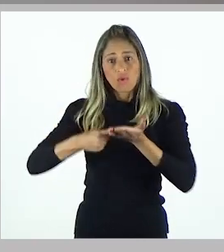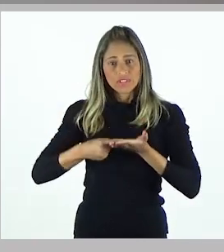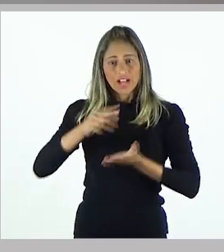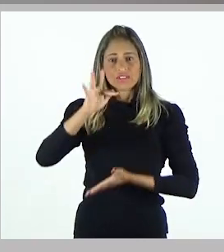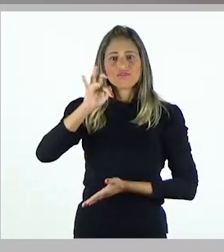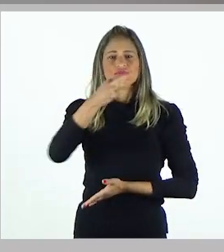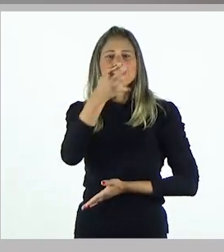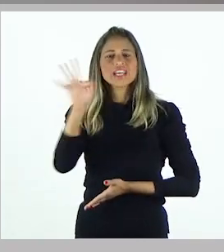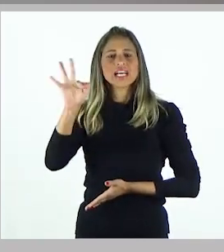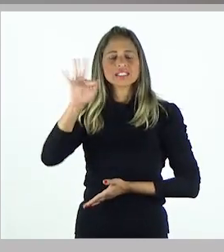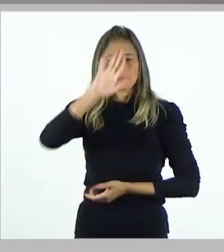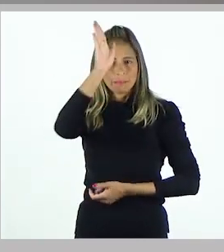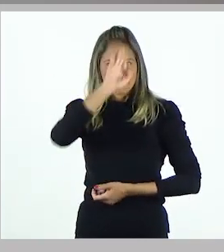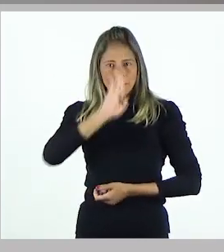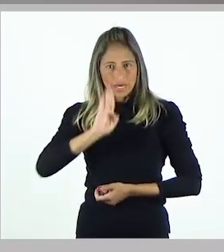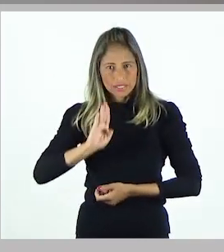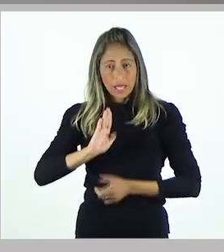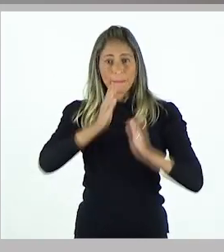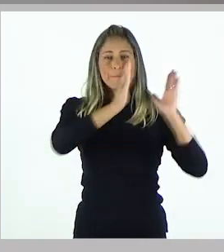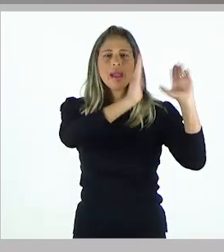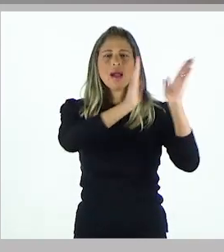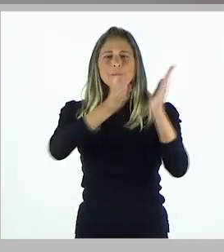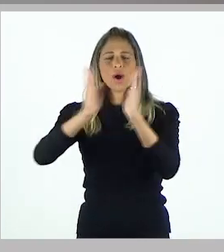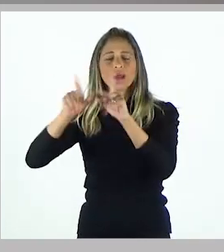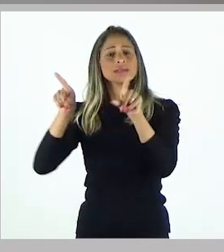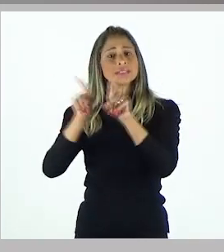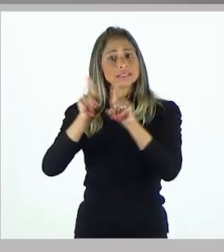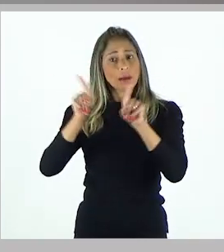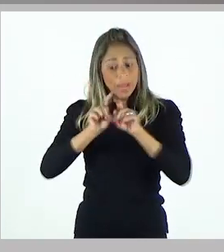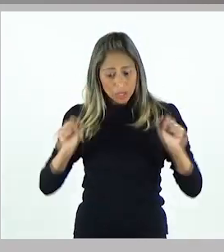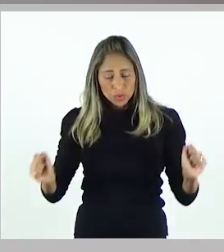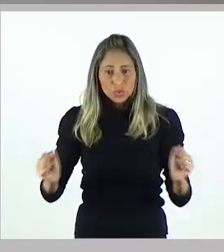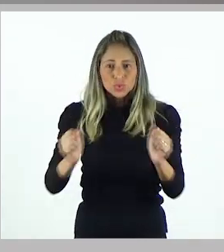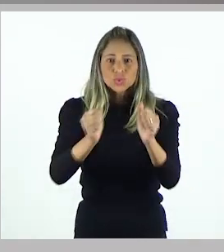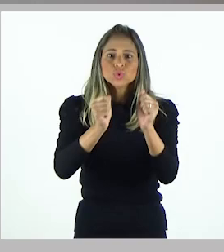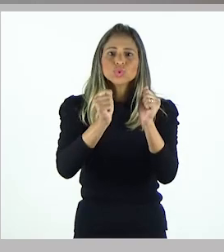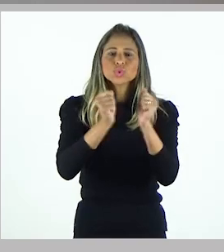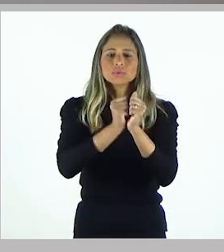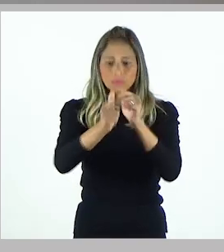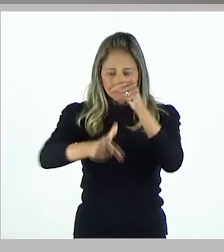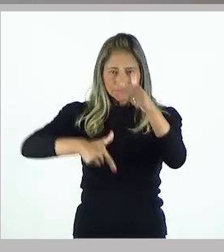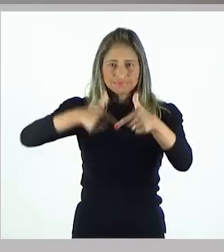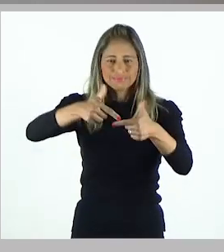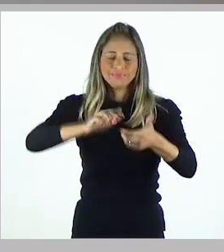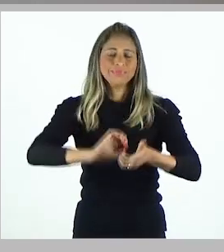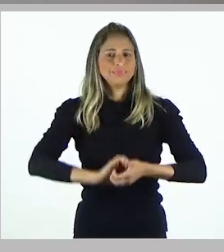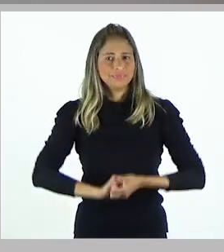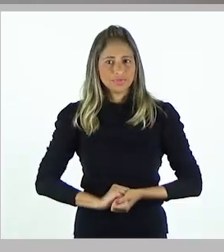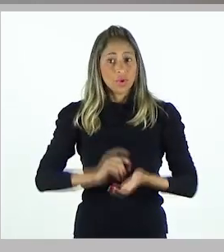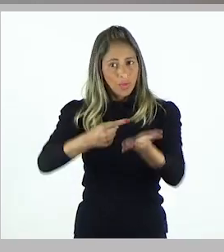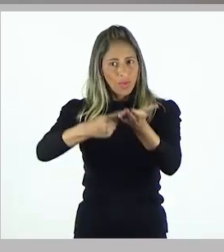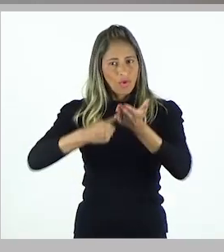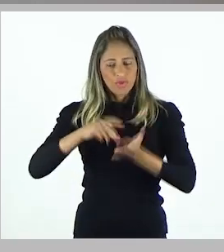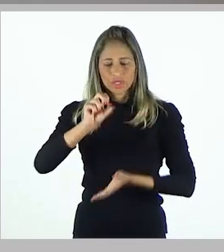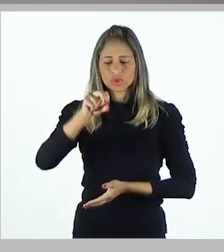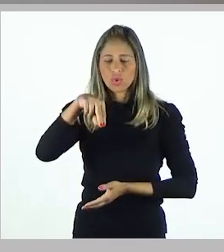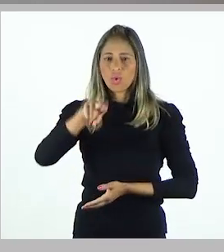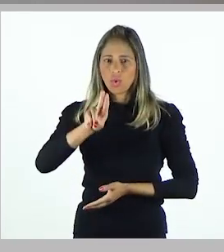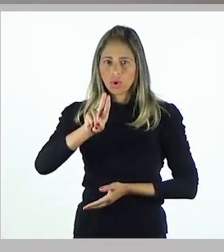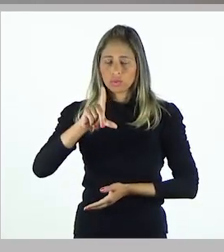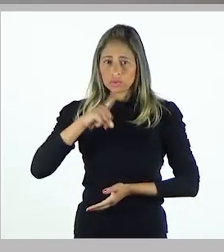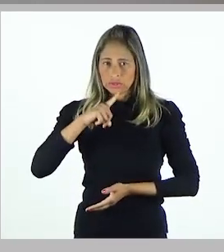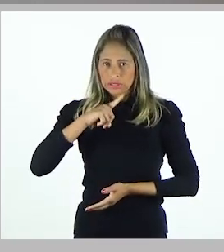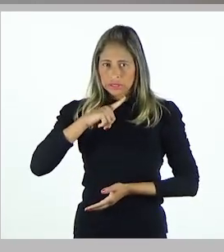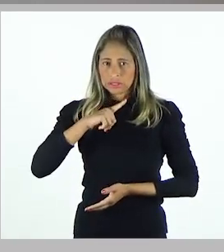a Federação Brasileira de Bibliotecários para também se juntar nesse desafio. O convite da ONU